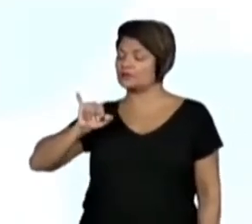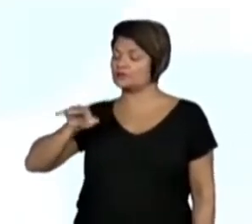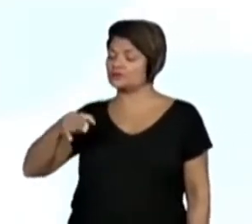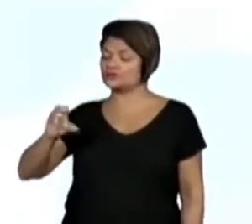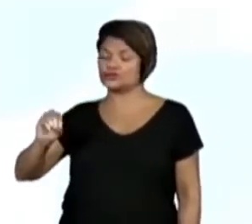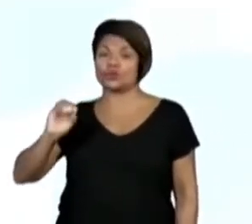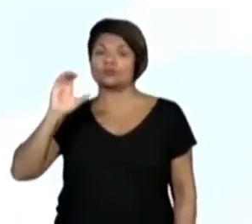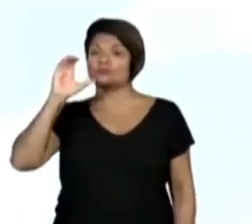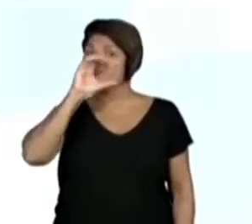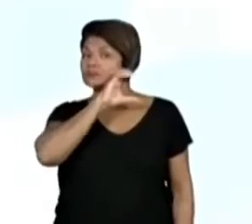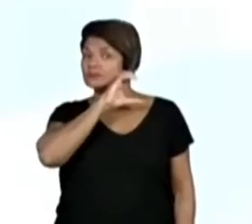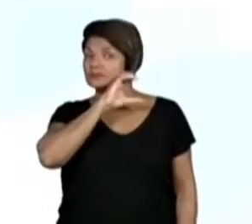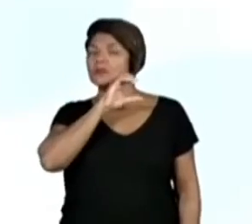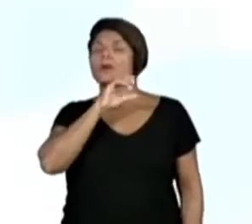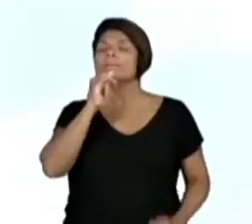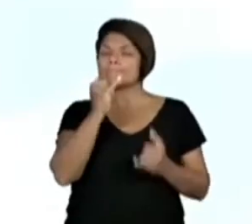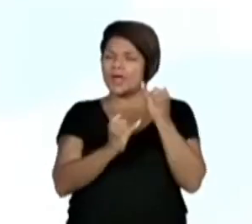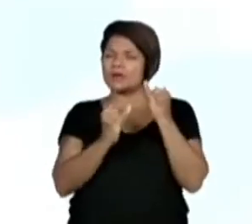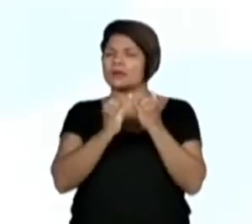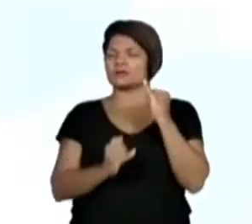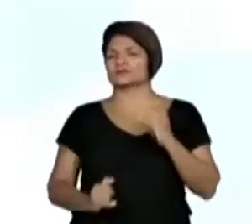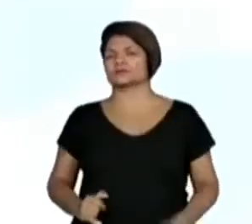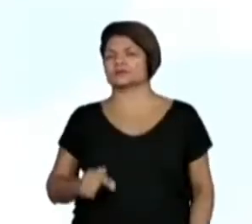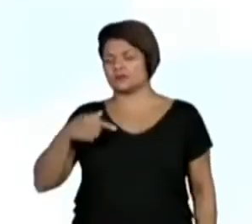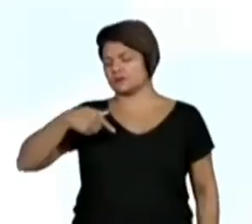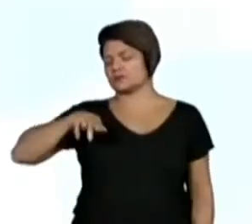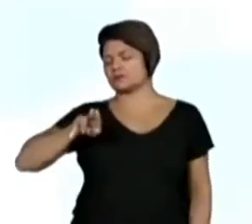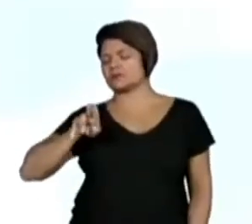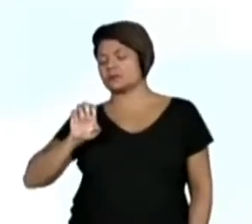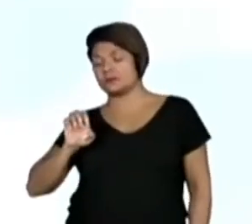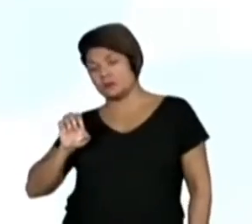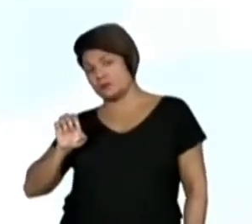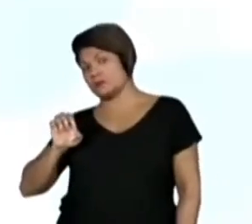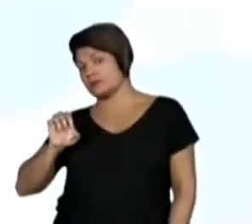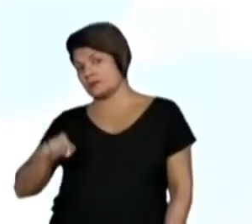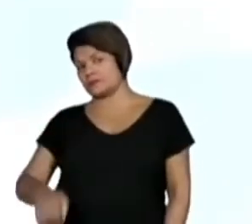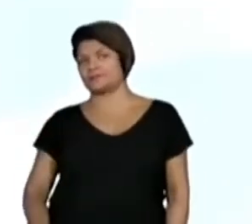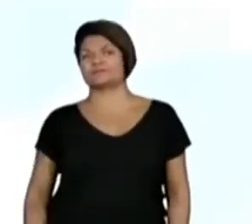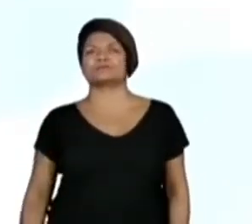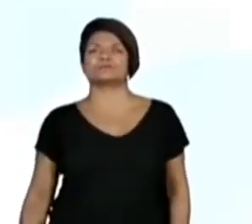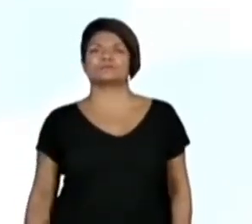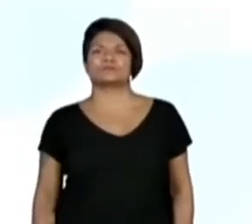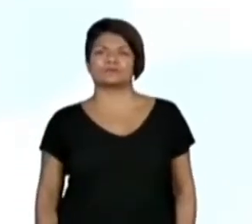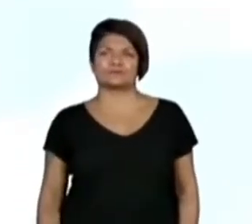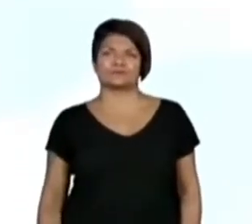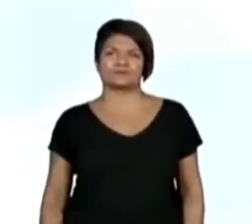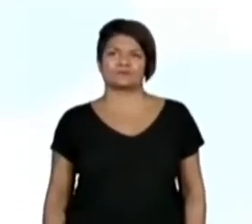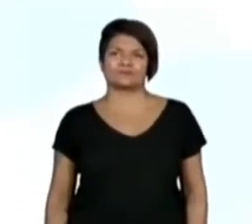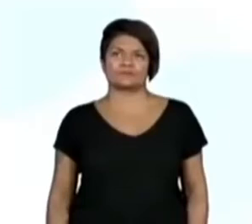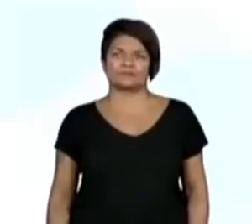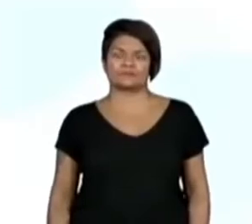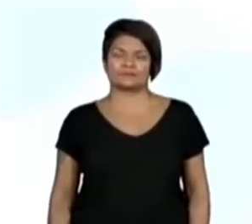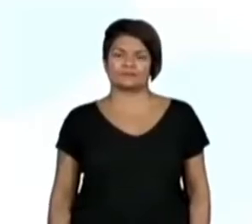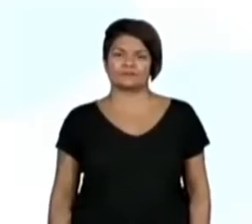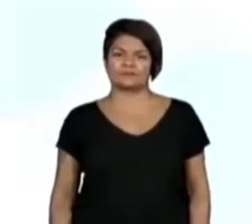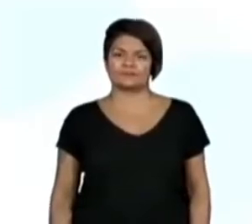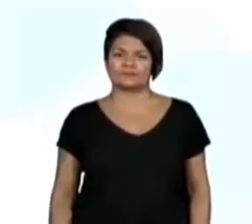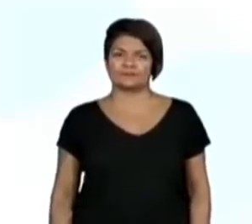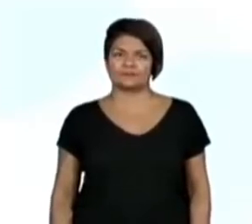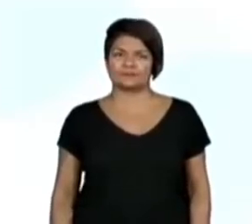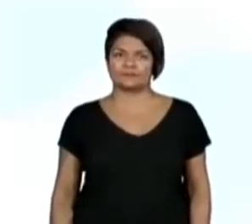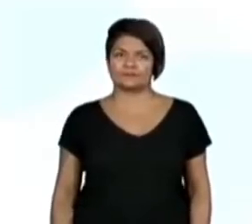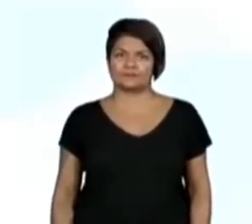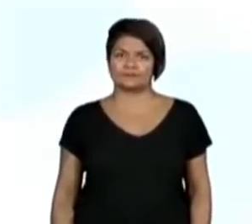queijo. Pelo menos as 3 primeiras letras eu posso usar. Sim. Que é o que, o U e o E. Então vamos escrever aqui,